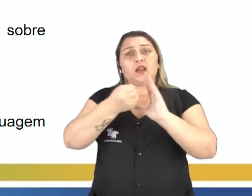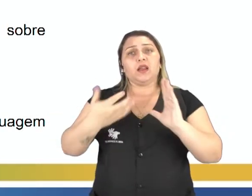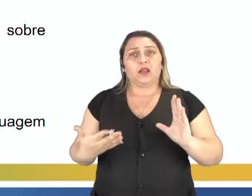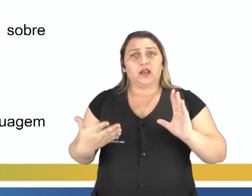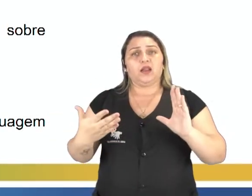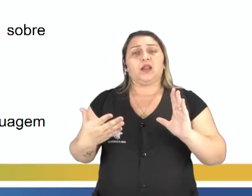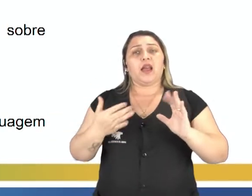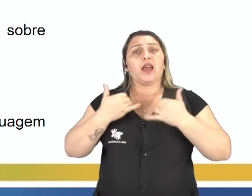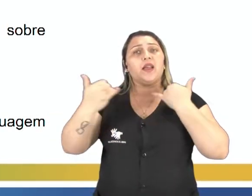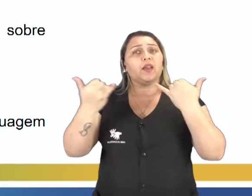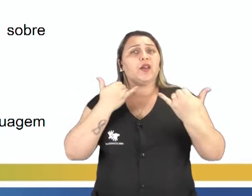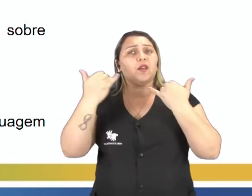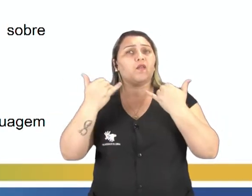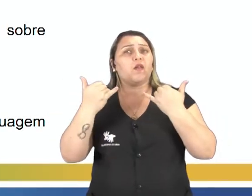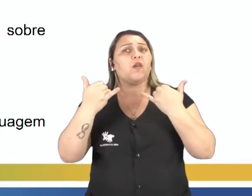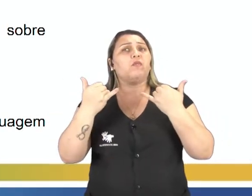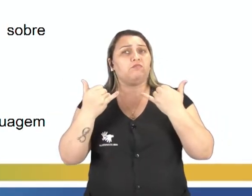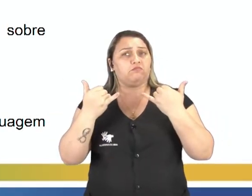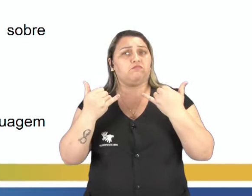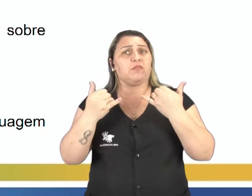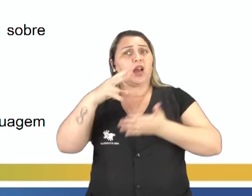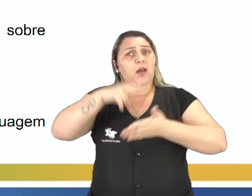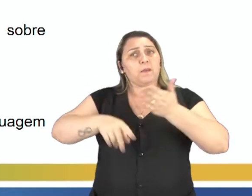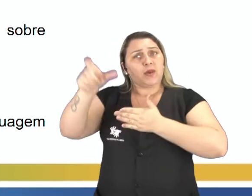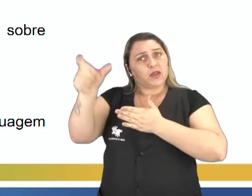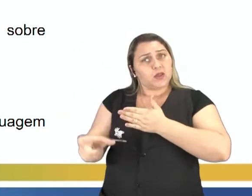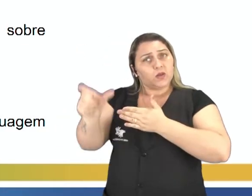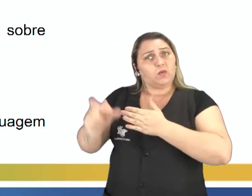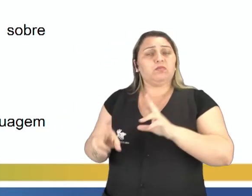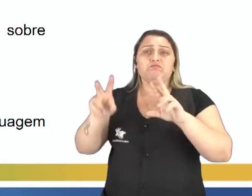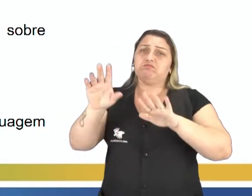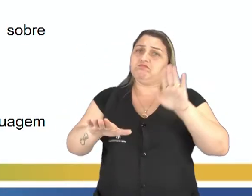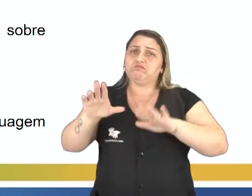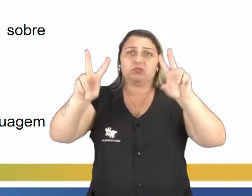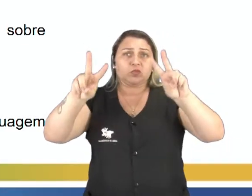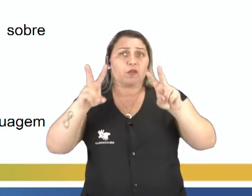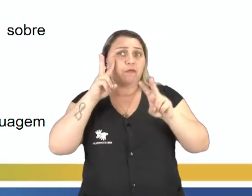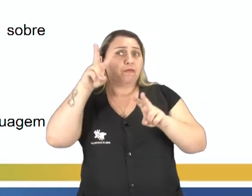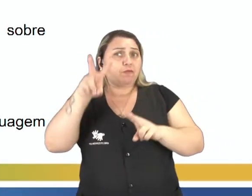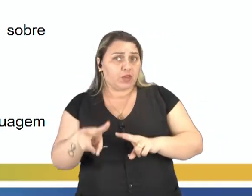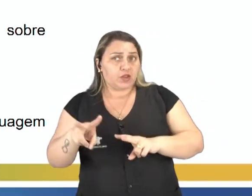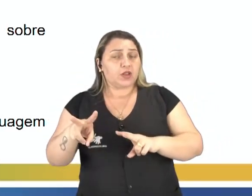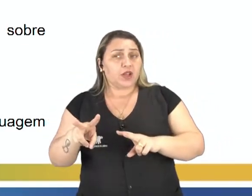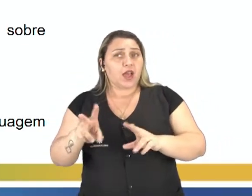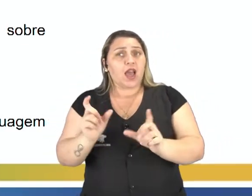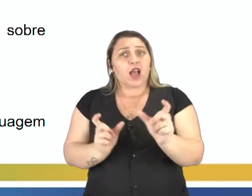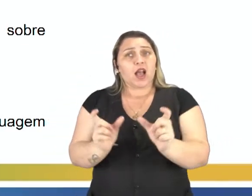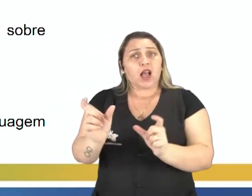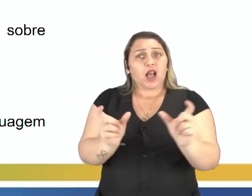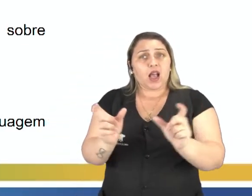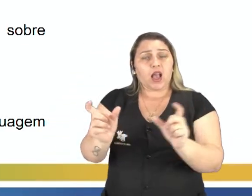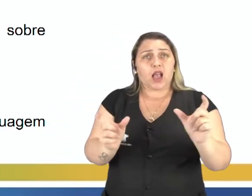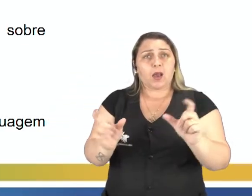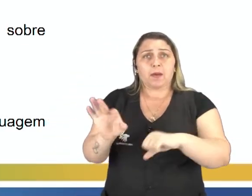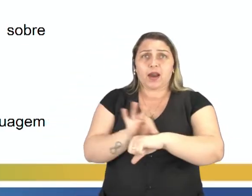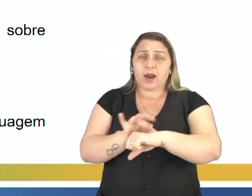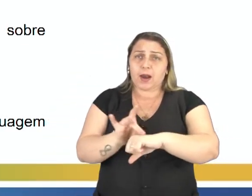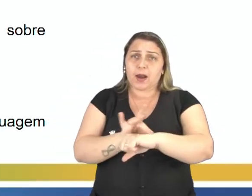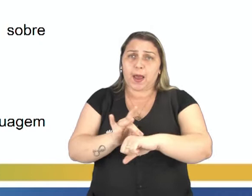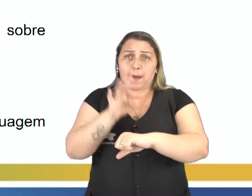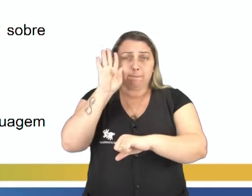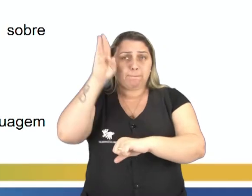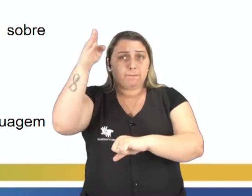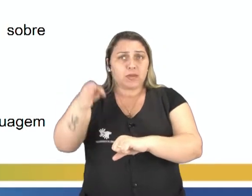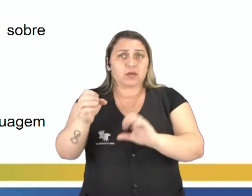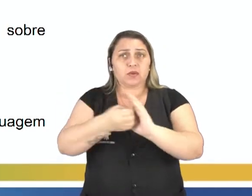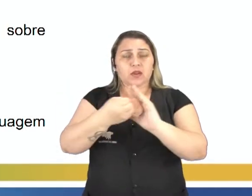como característica informar e persuadir o leitor sobre um assunto. Então, observe, as palavras destacadas